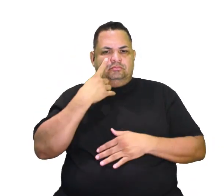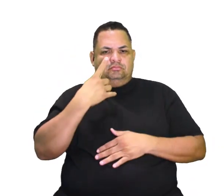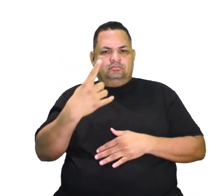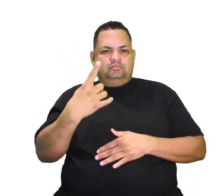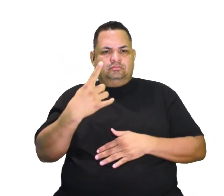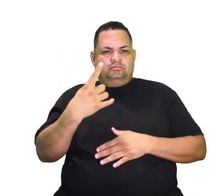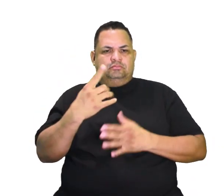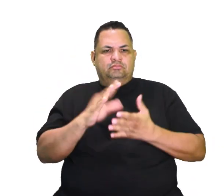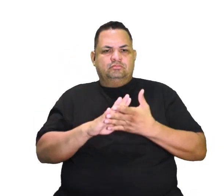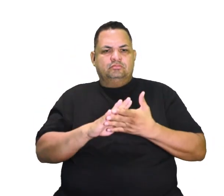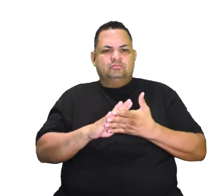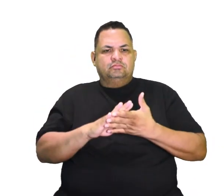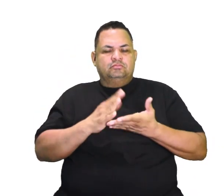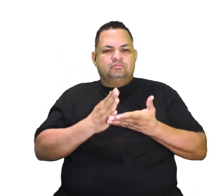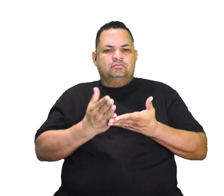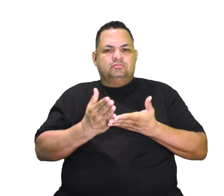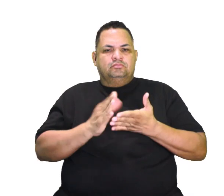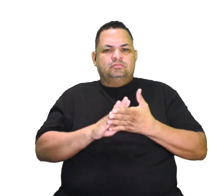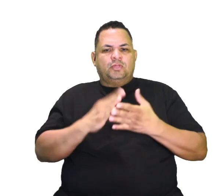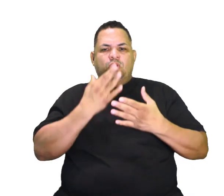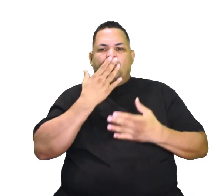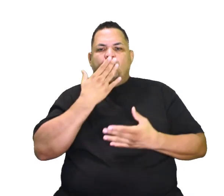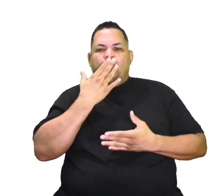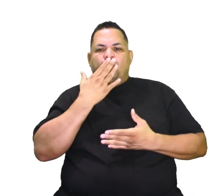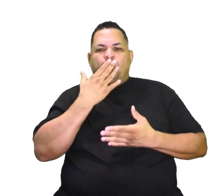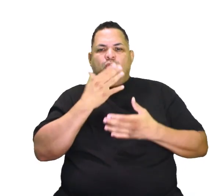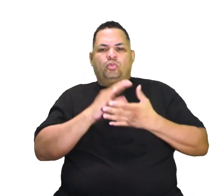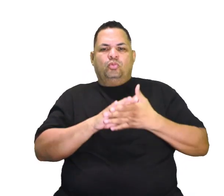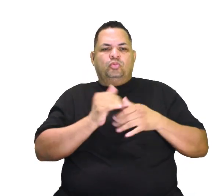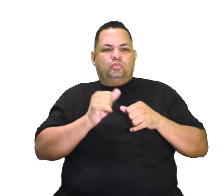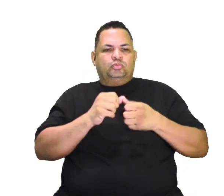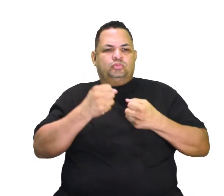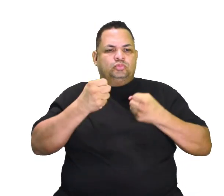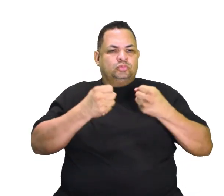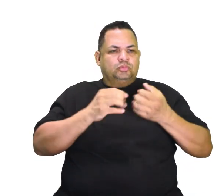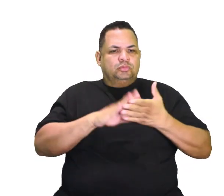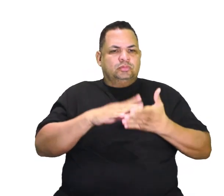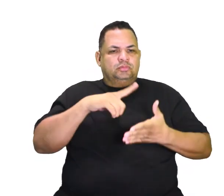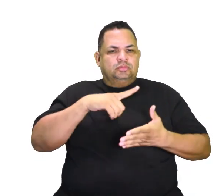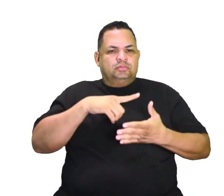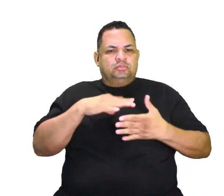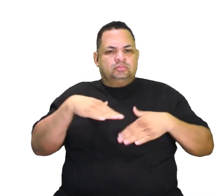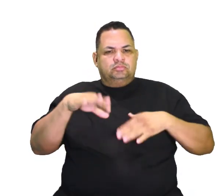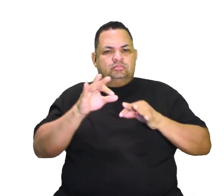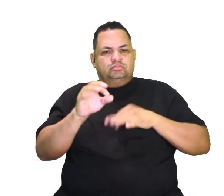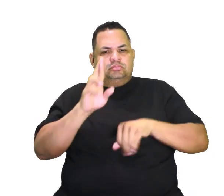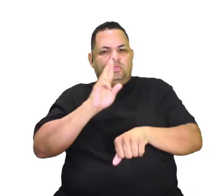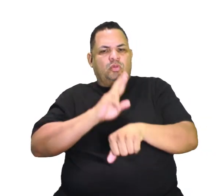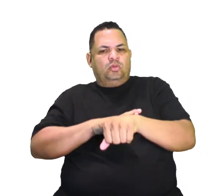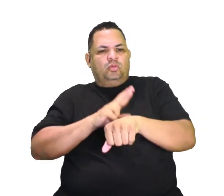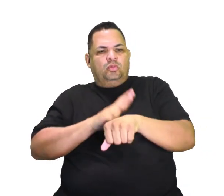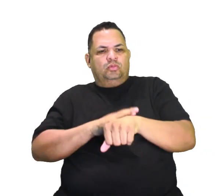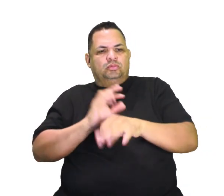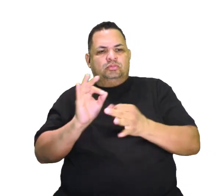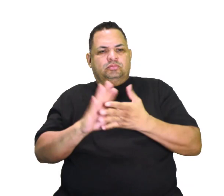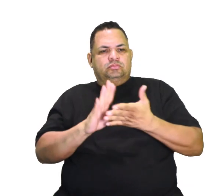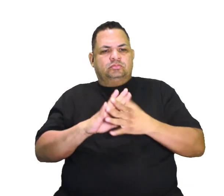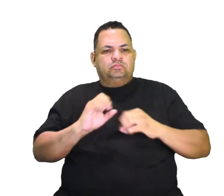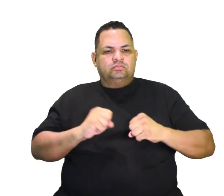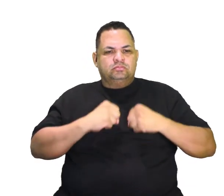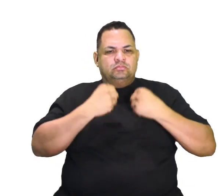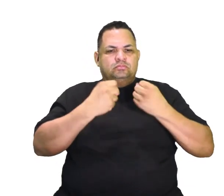Observam-se nos desfiles o colorido dos carros alegóricos, a harmonia nos ritmos dos enredos,